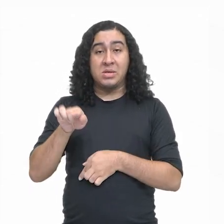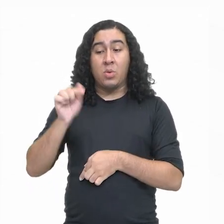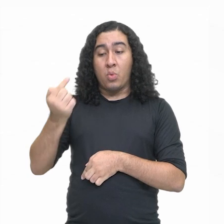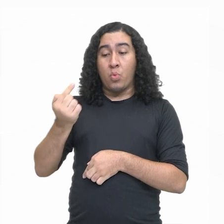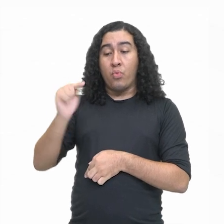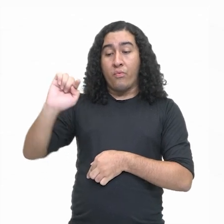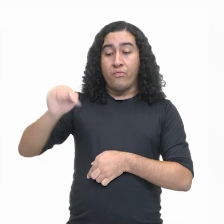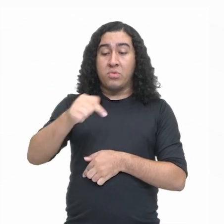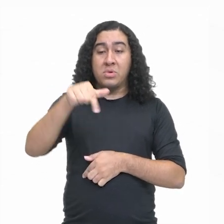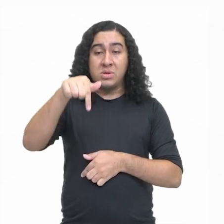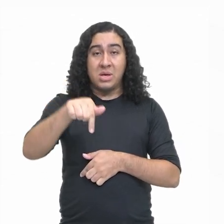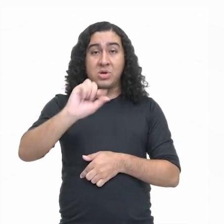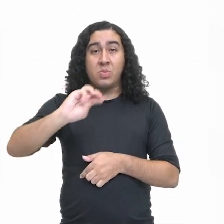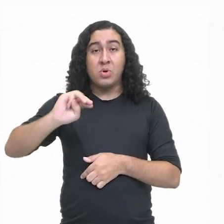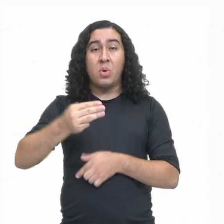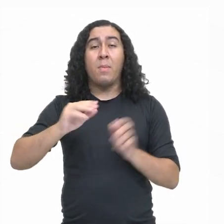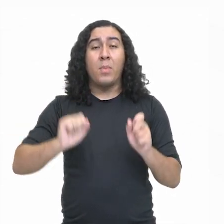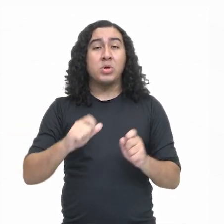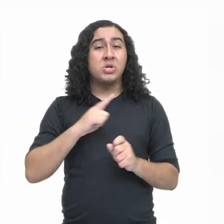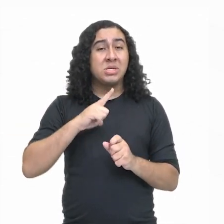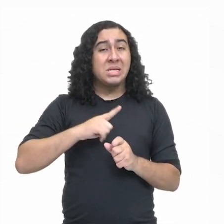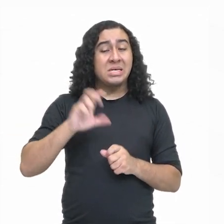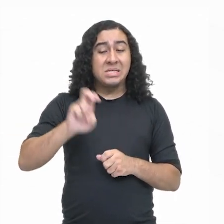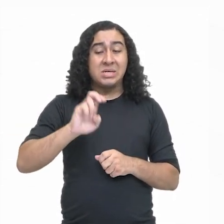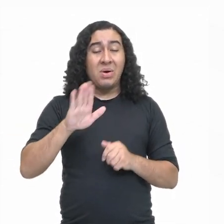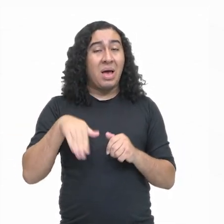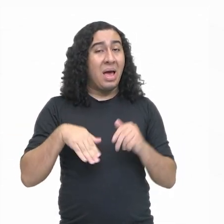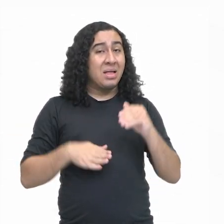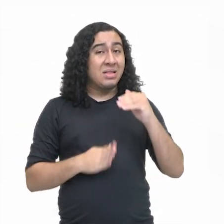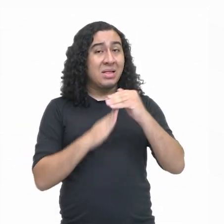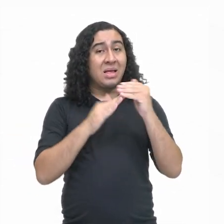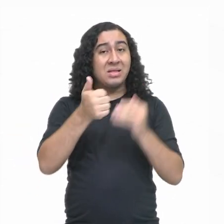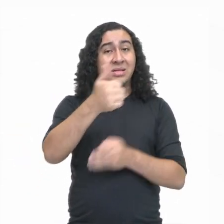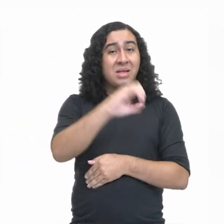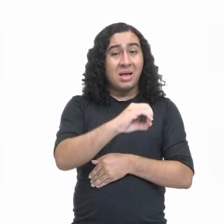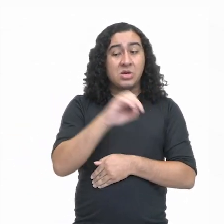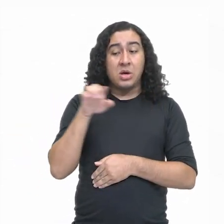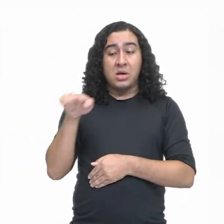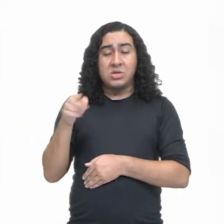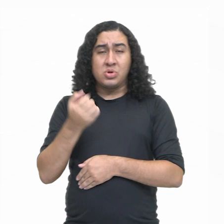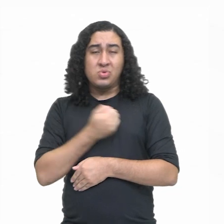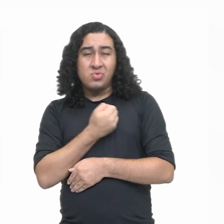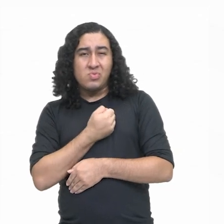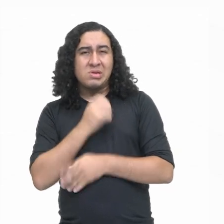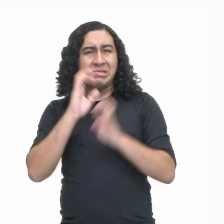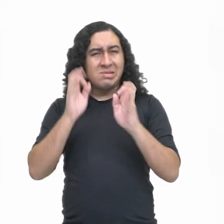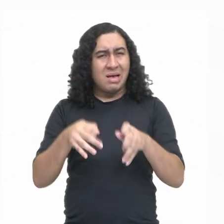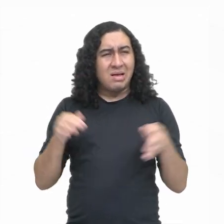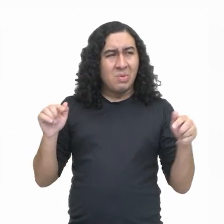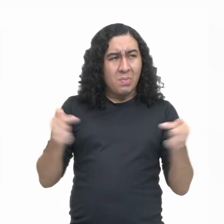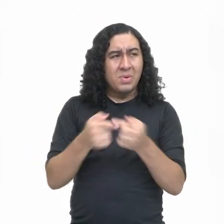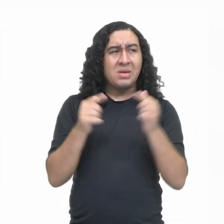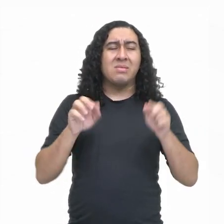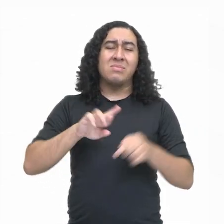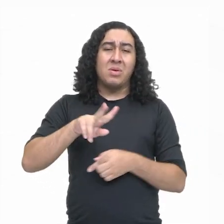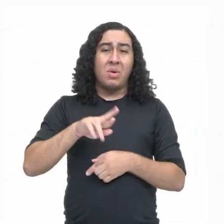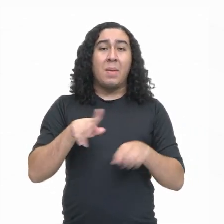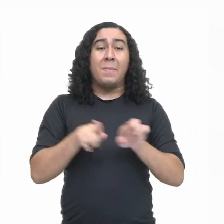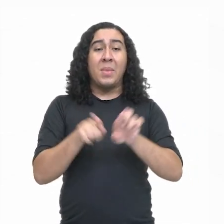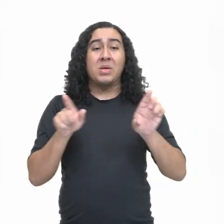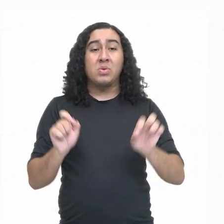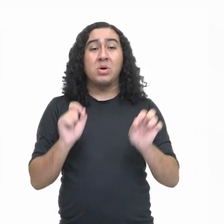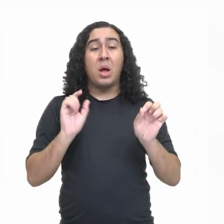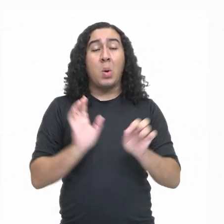ele pode ser até de 5 a 10 milhões. Esse número ele não é bem exato. Mas o que